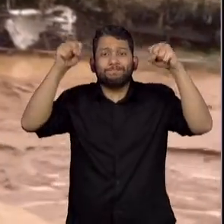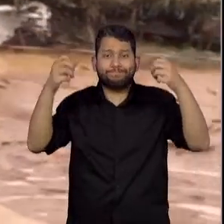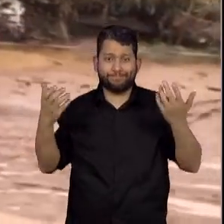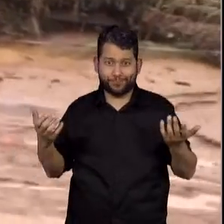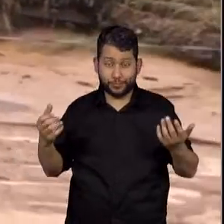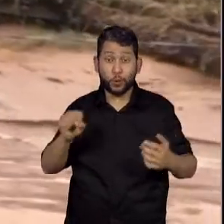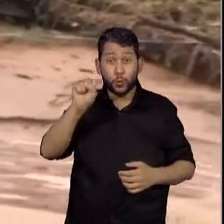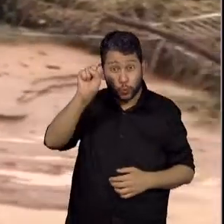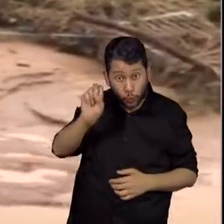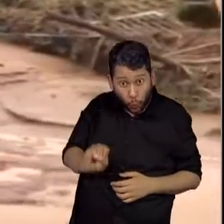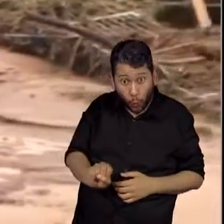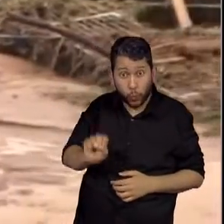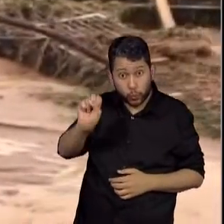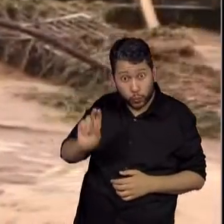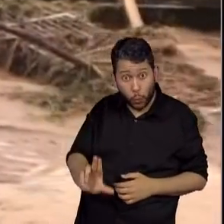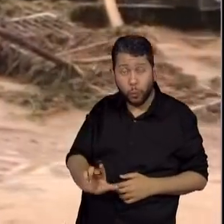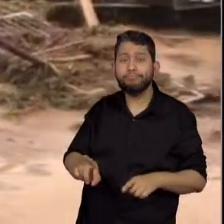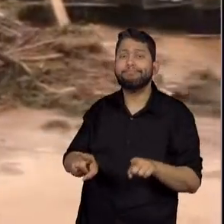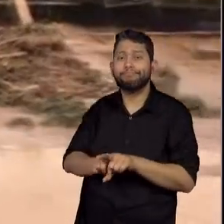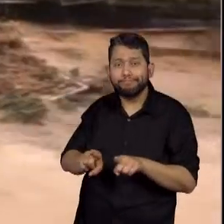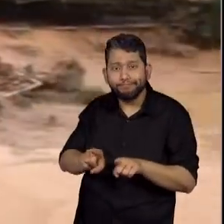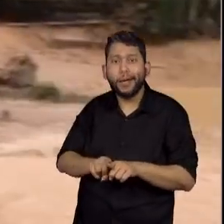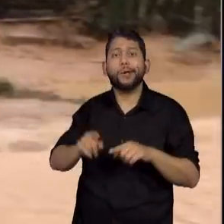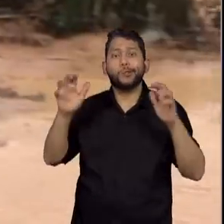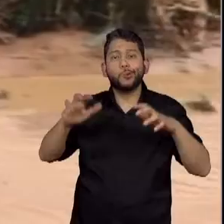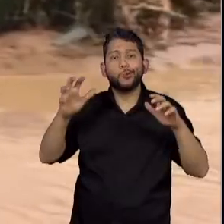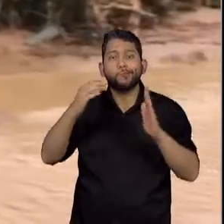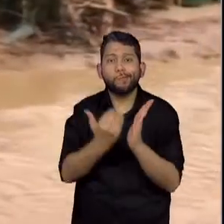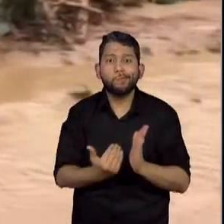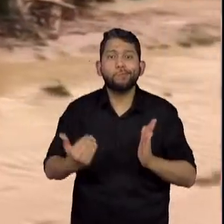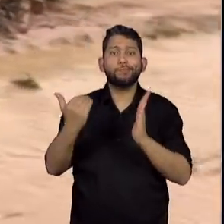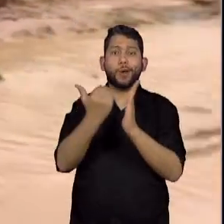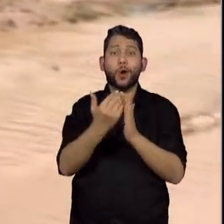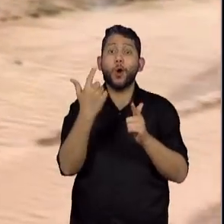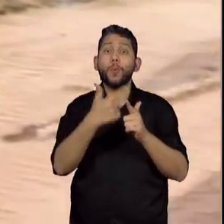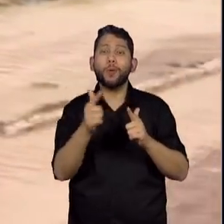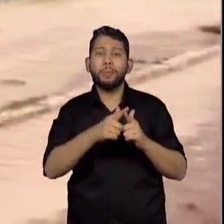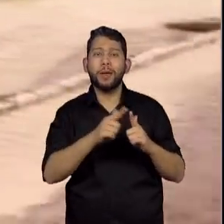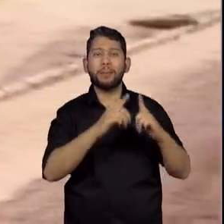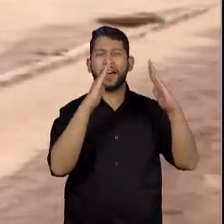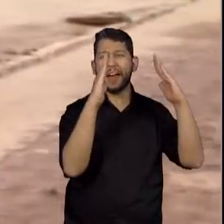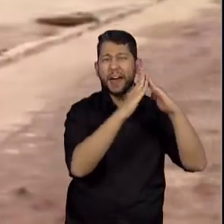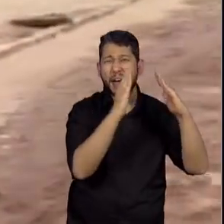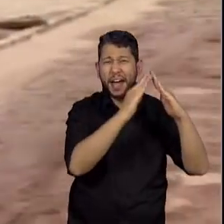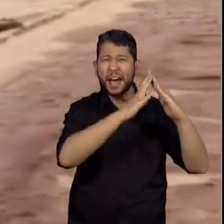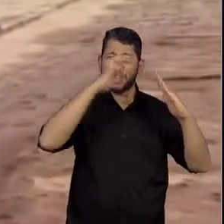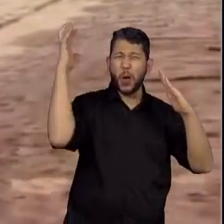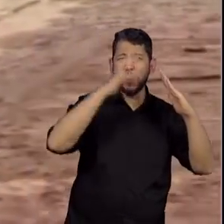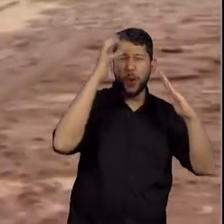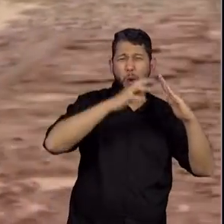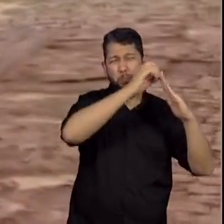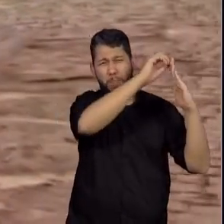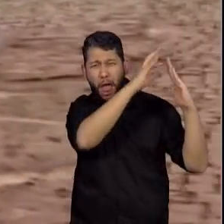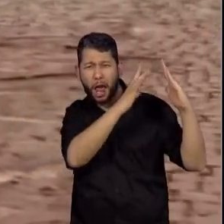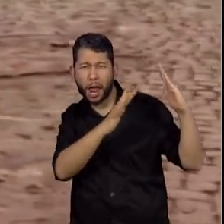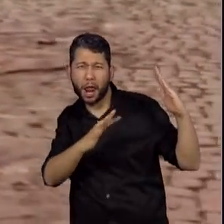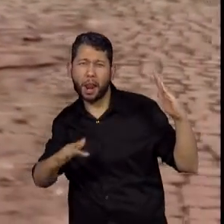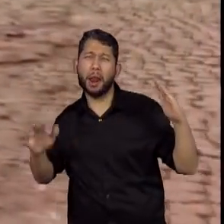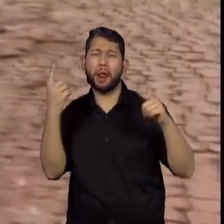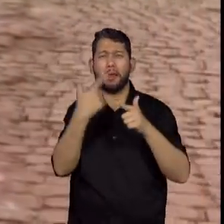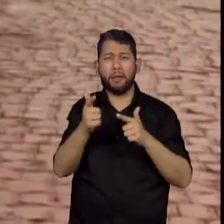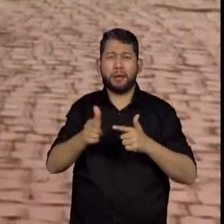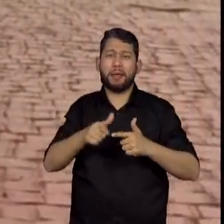indicam mais um excesso de precipitação que pode desencadear aí deslizamento e